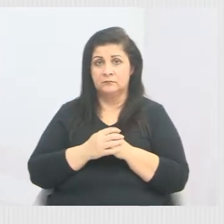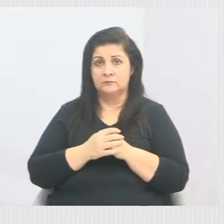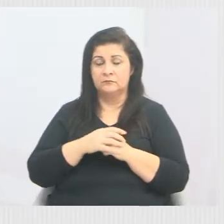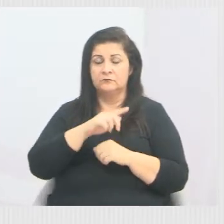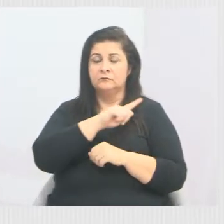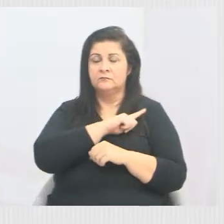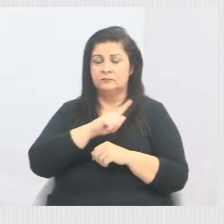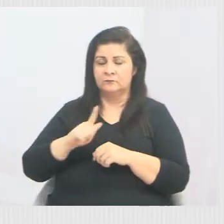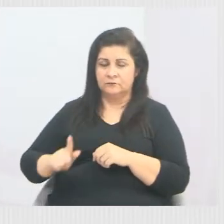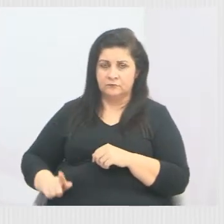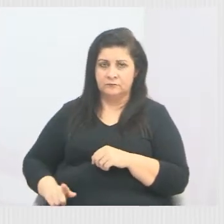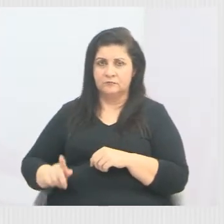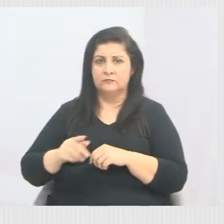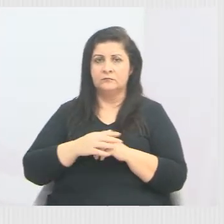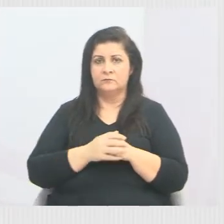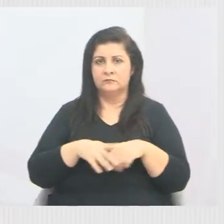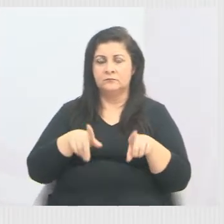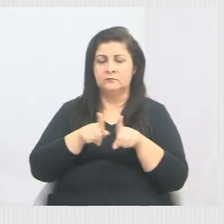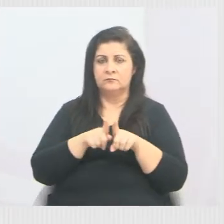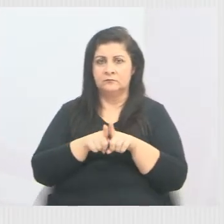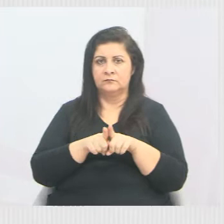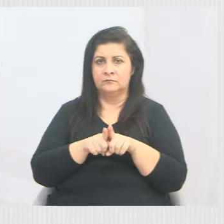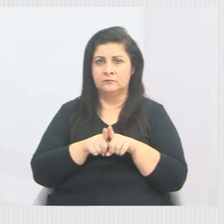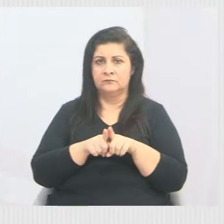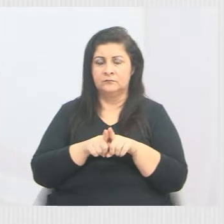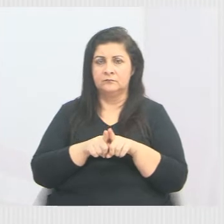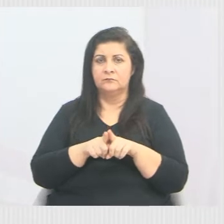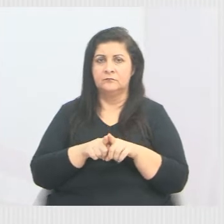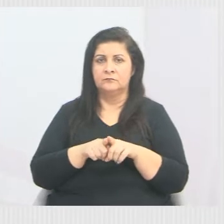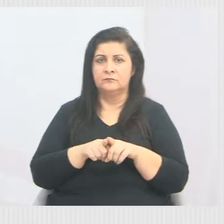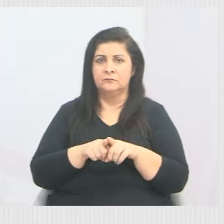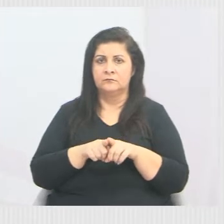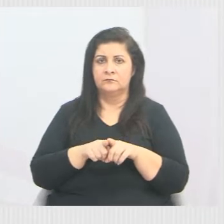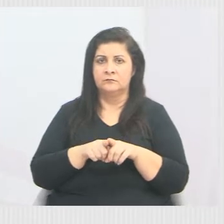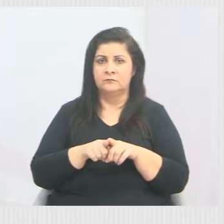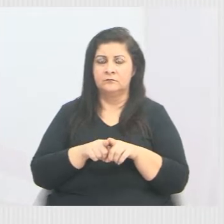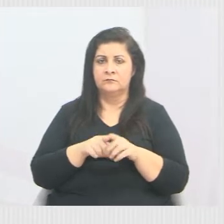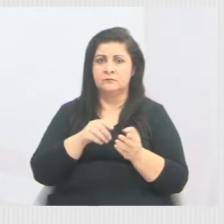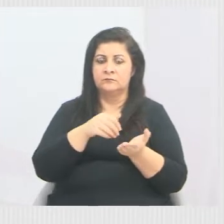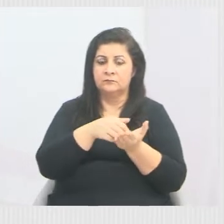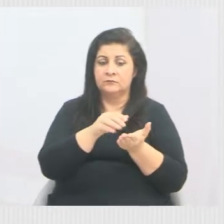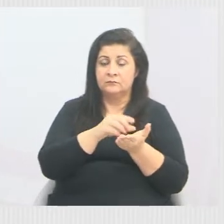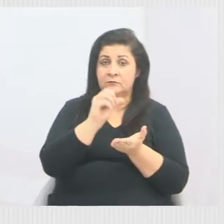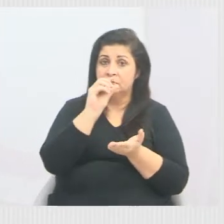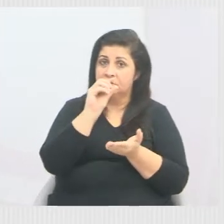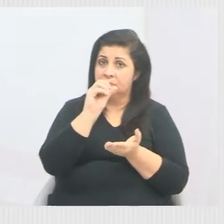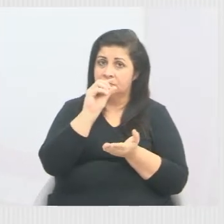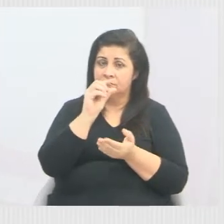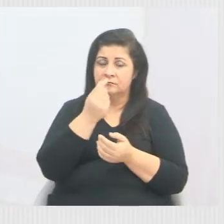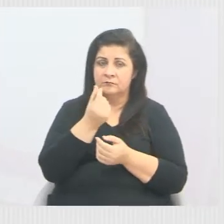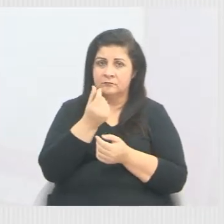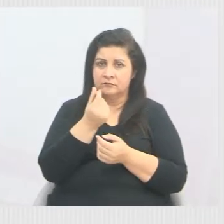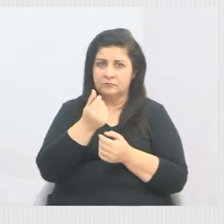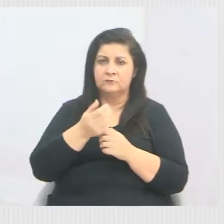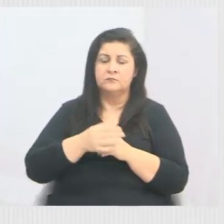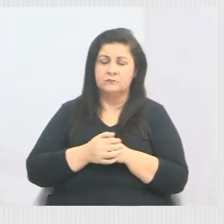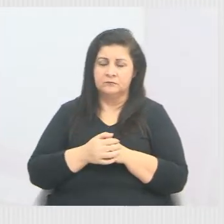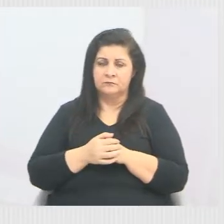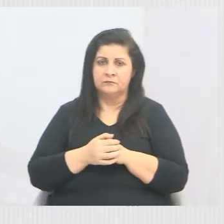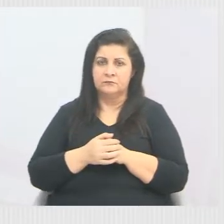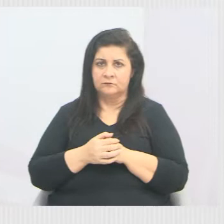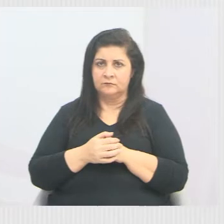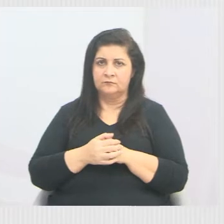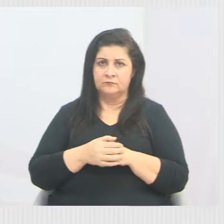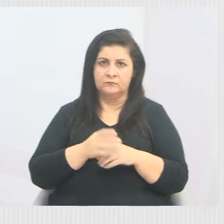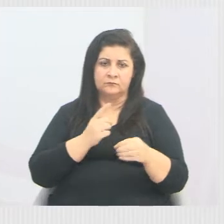governos federais e estaduais também tendenciam, né, a mandar menos recursos de investimentos para